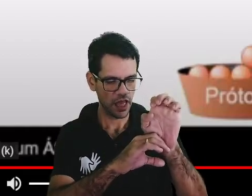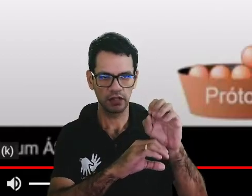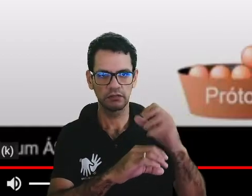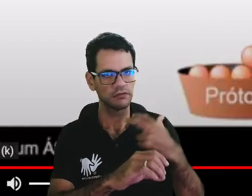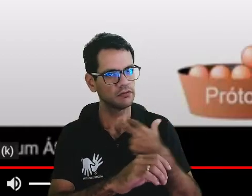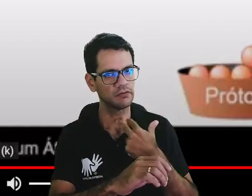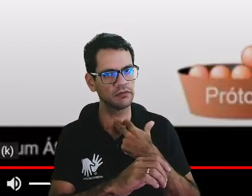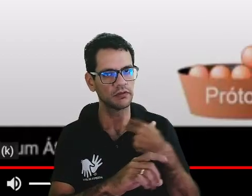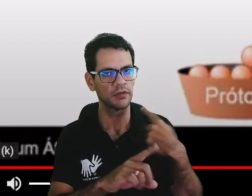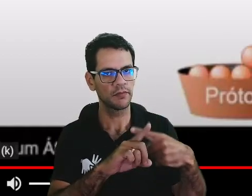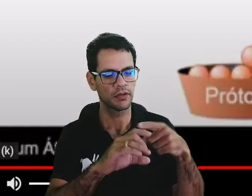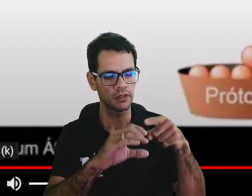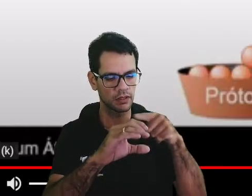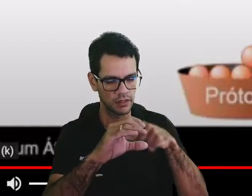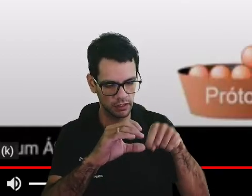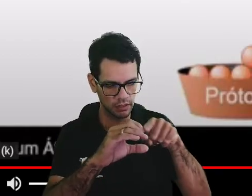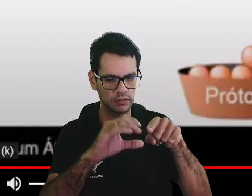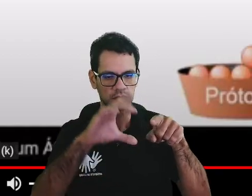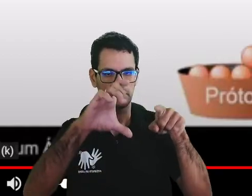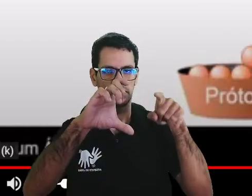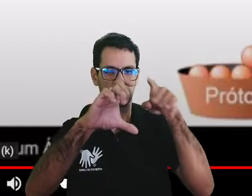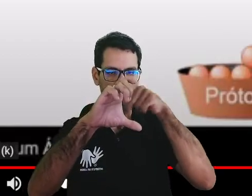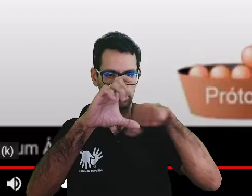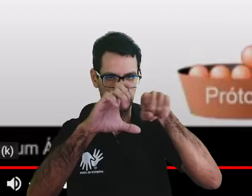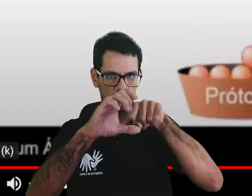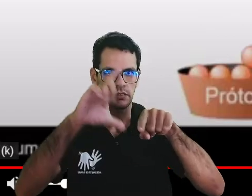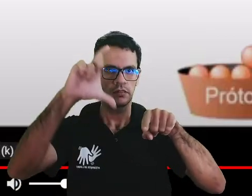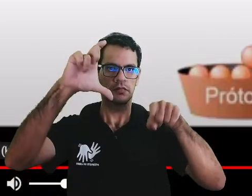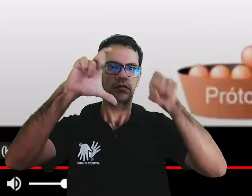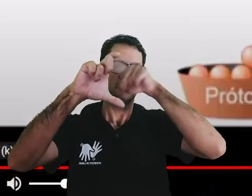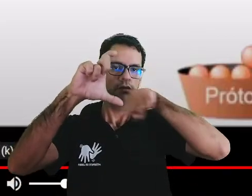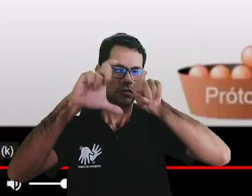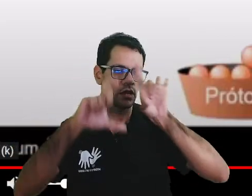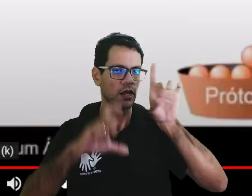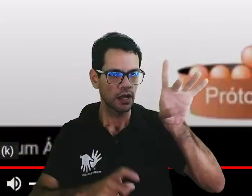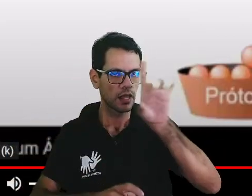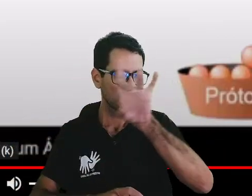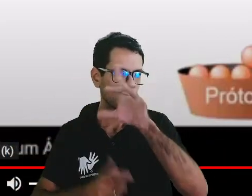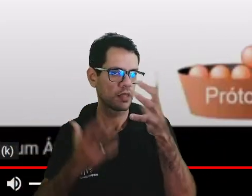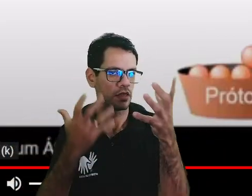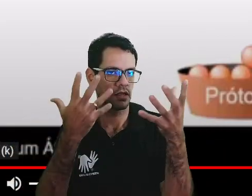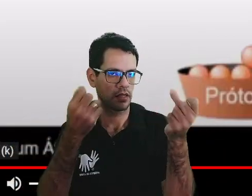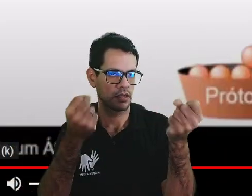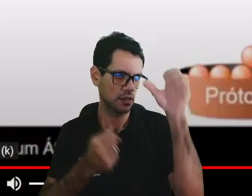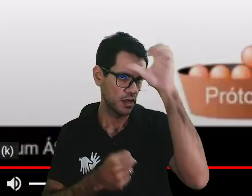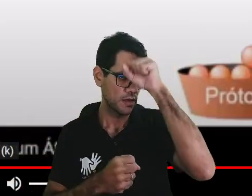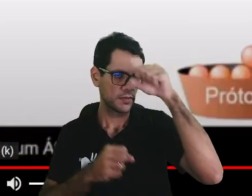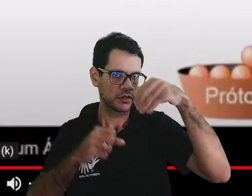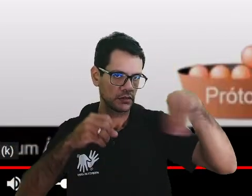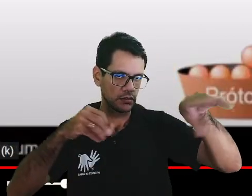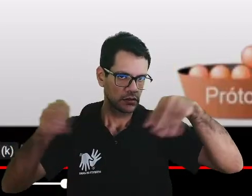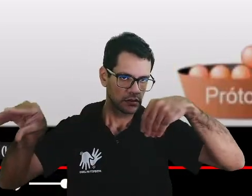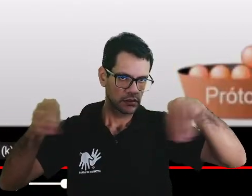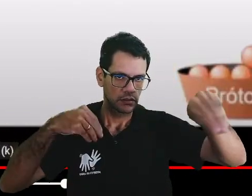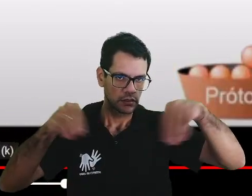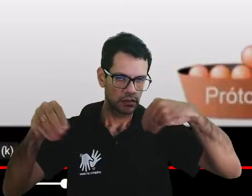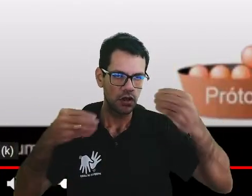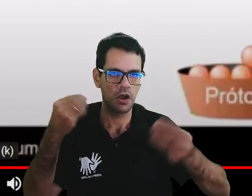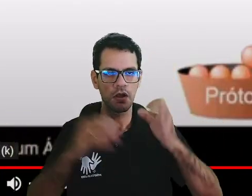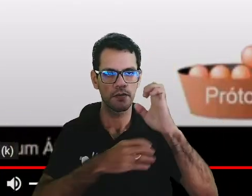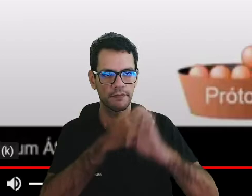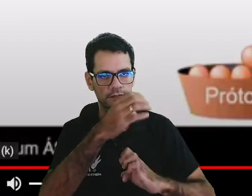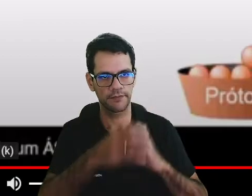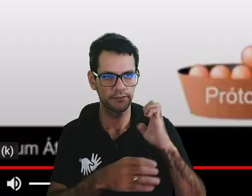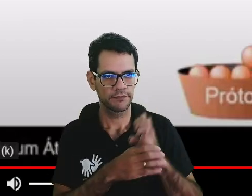uma quantidade que cada um comporta. A gente vai ver isso na próxima aula e vai aprender a distribuir esses elétrons, tá? Olha o